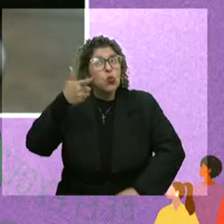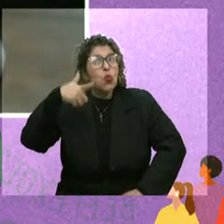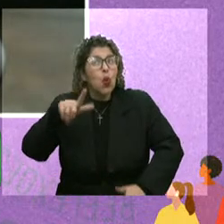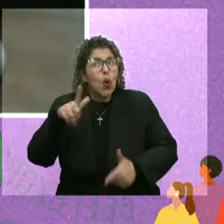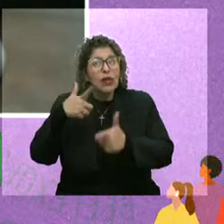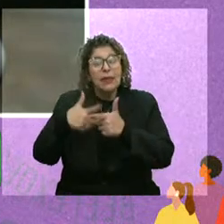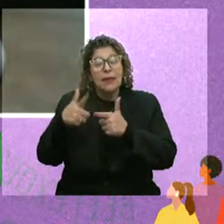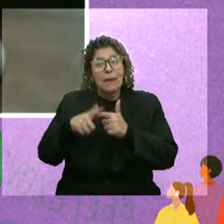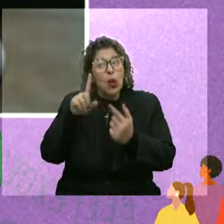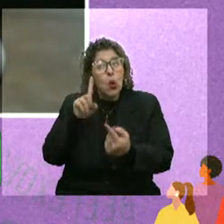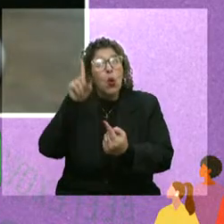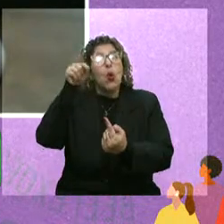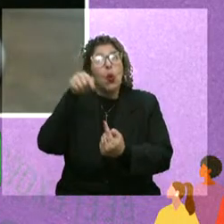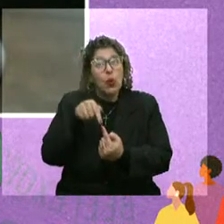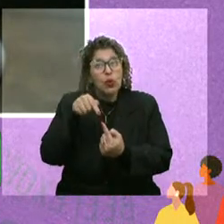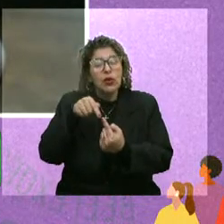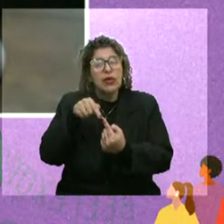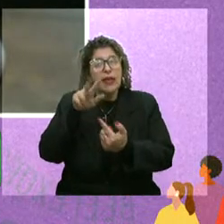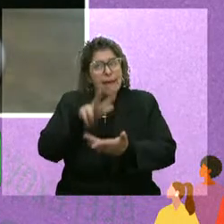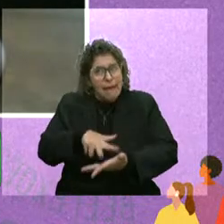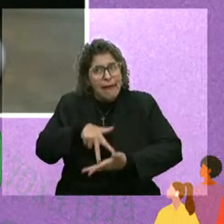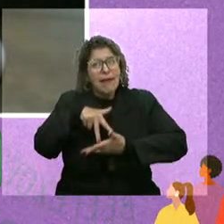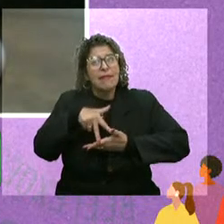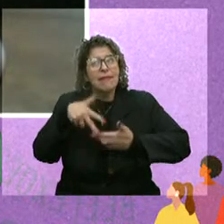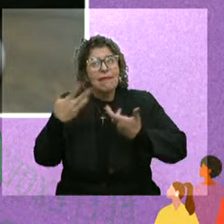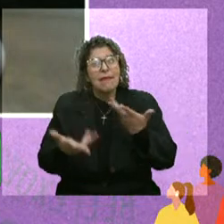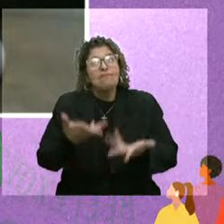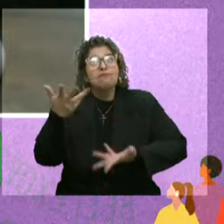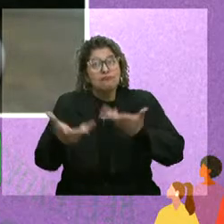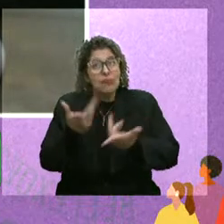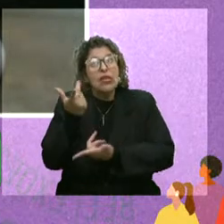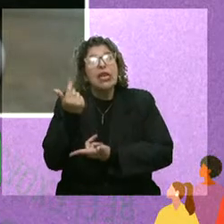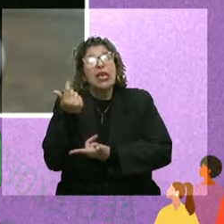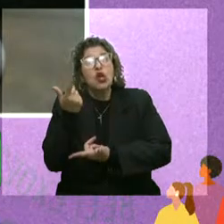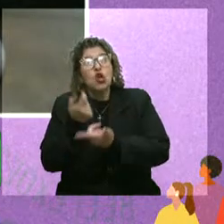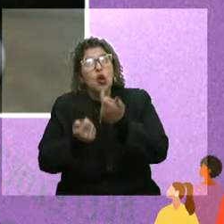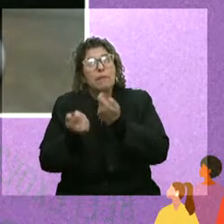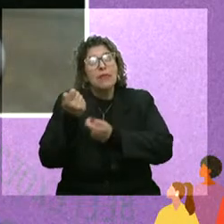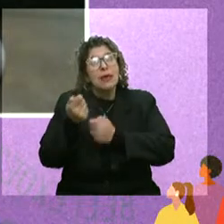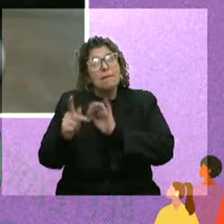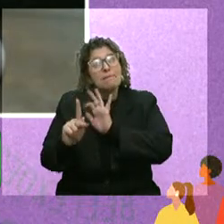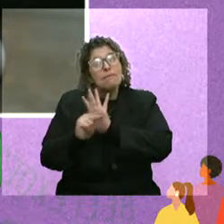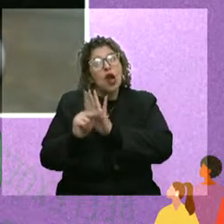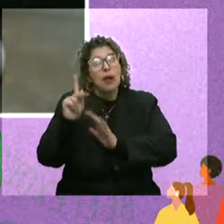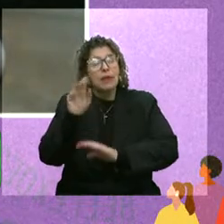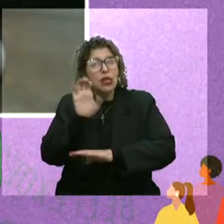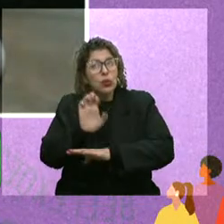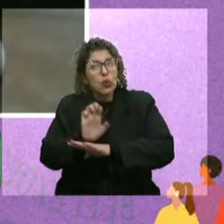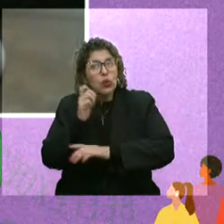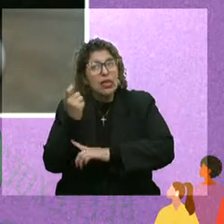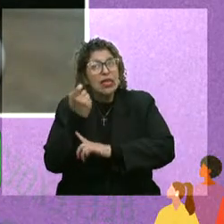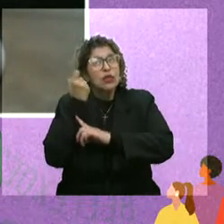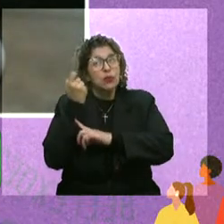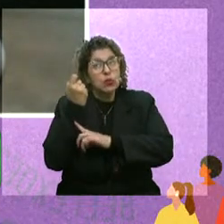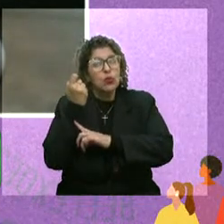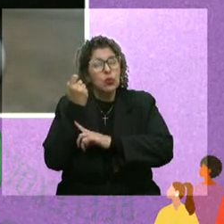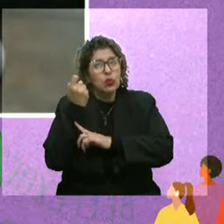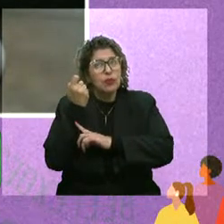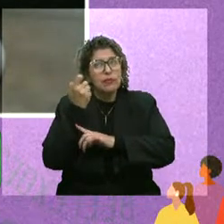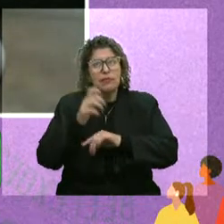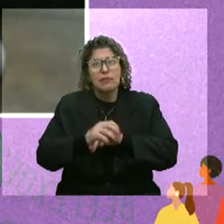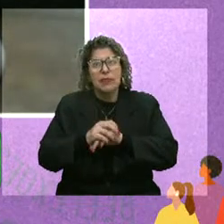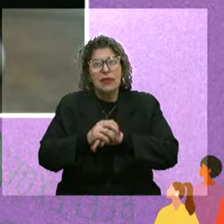outro sentido, de reerguer e de estimular a economia do Rio Grande do Sul. No sentido de que nós podemos fabricar